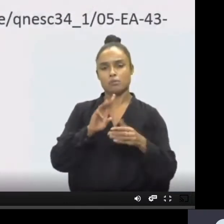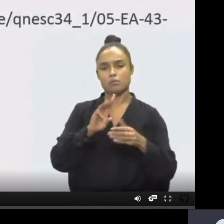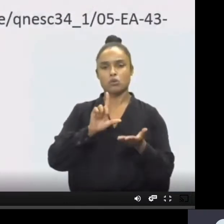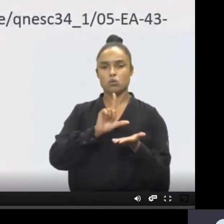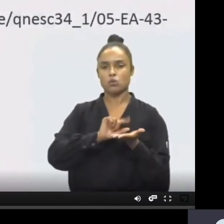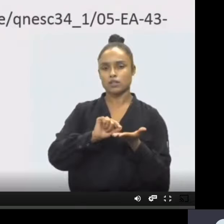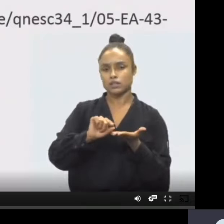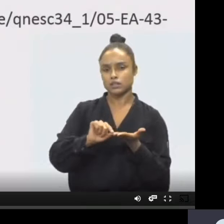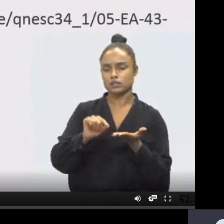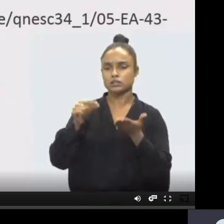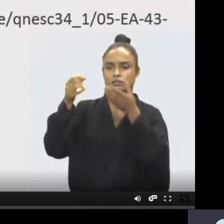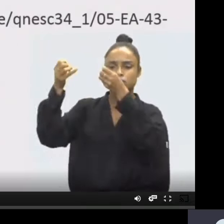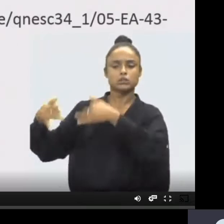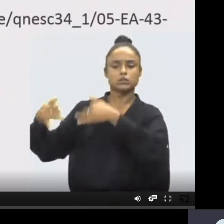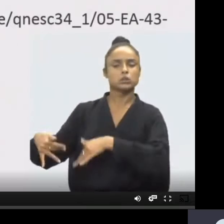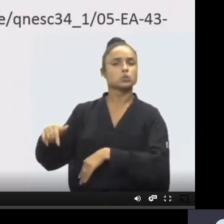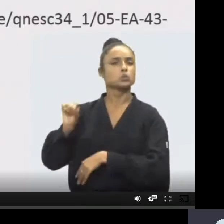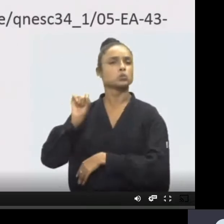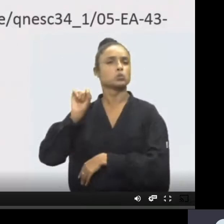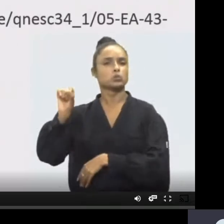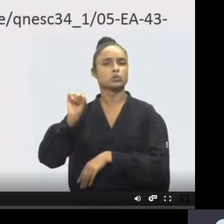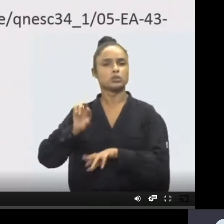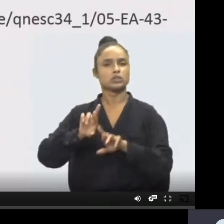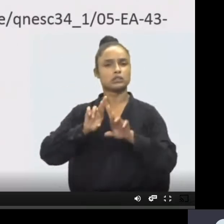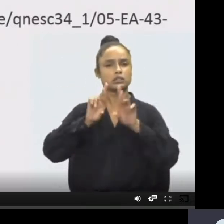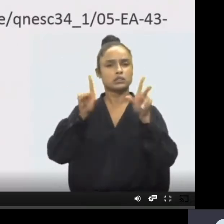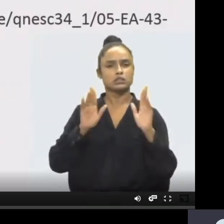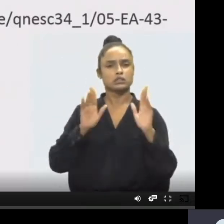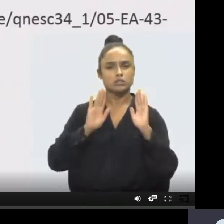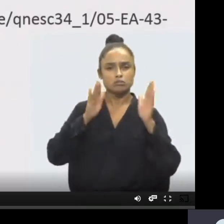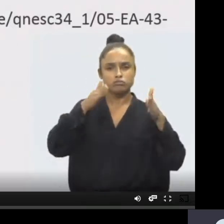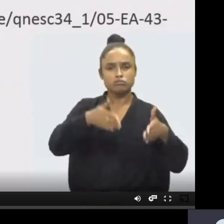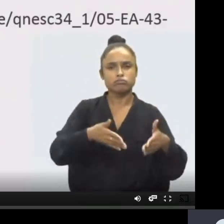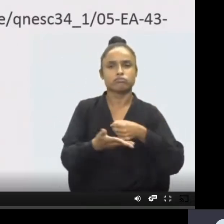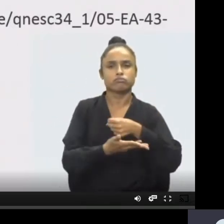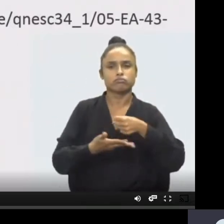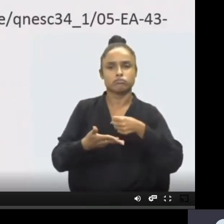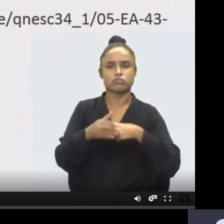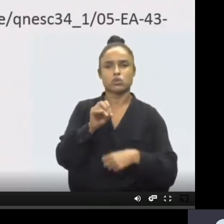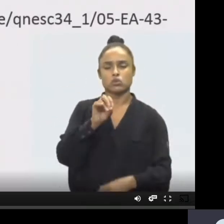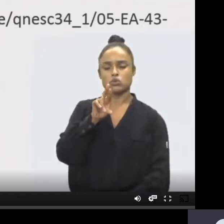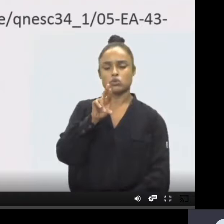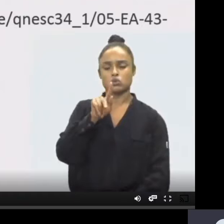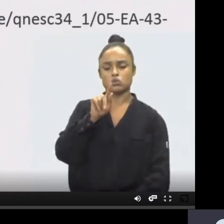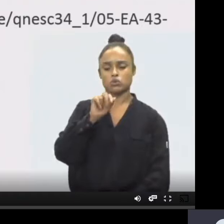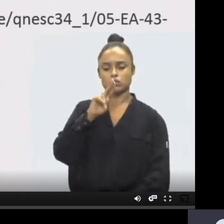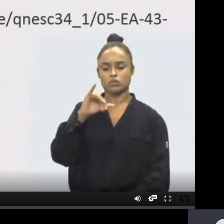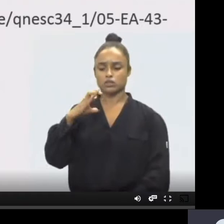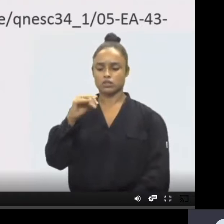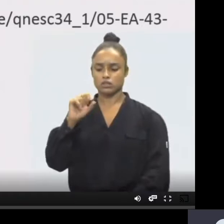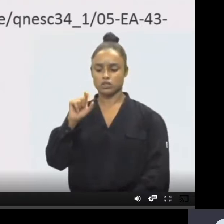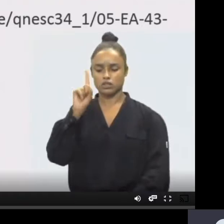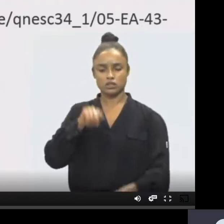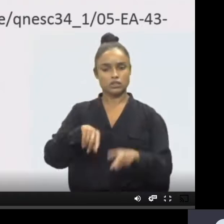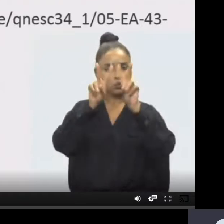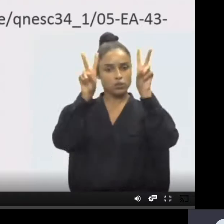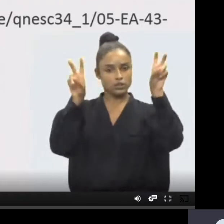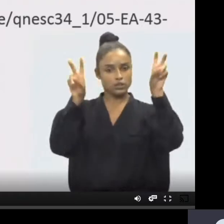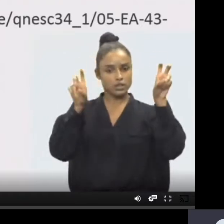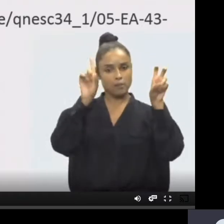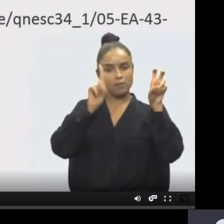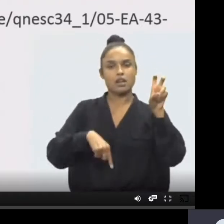falar um pouco sobre uma abordagem diferenciada para o ensino de funções orgânicas através da temática medicamentos. Então,